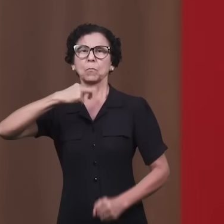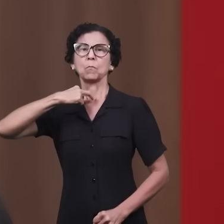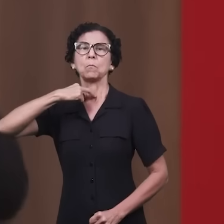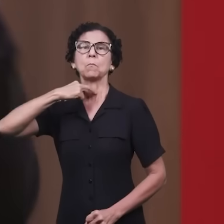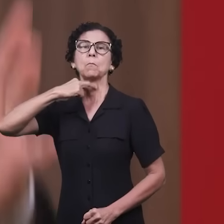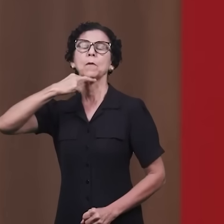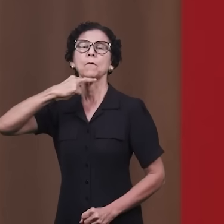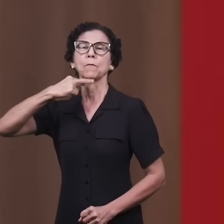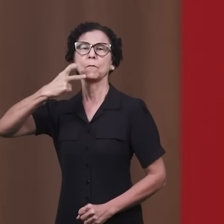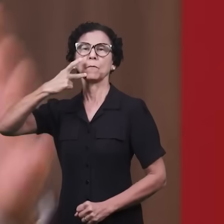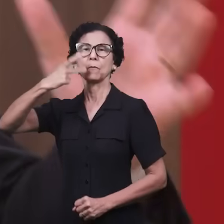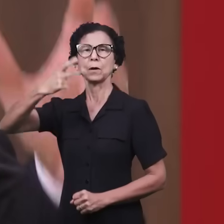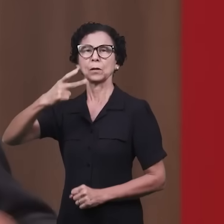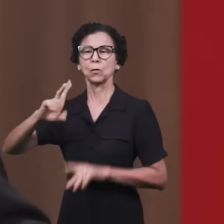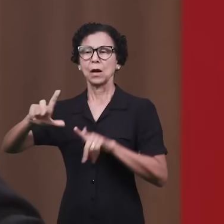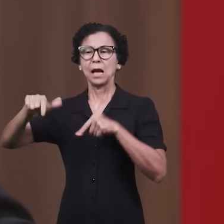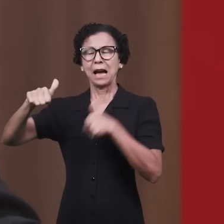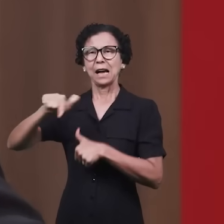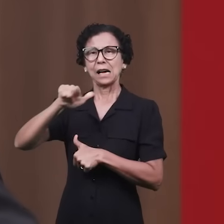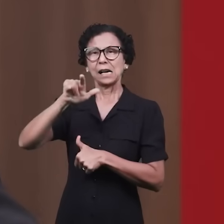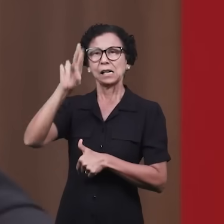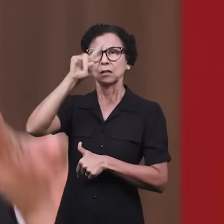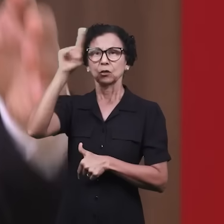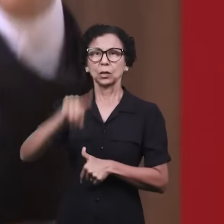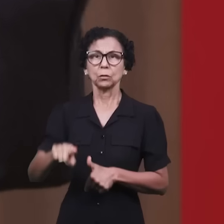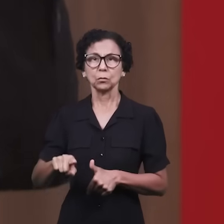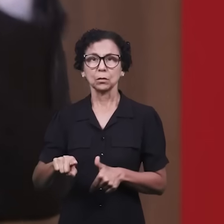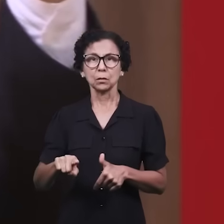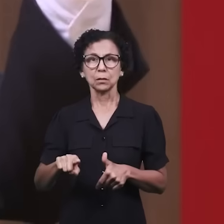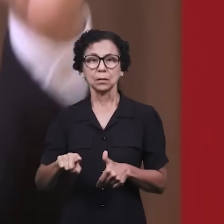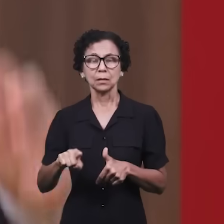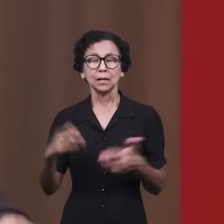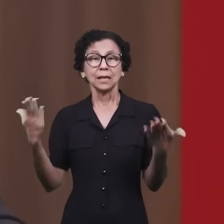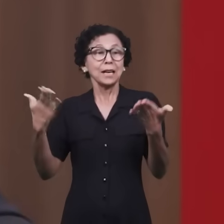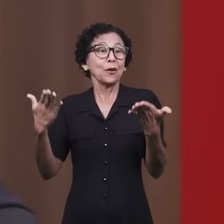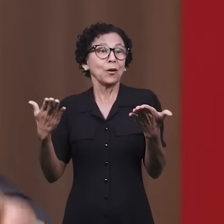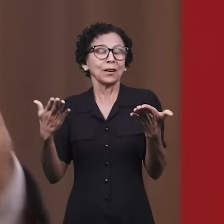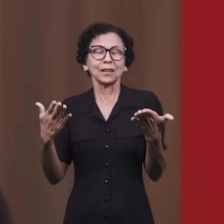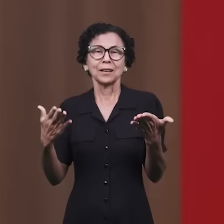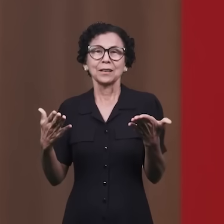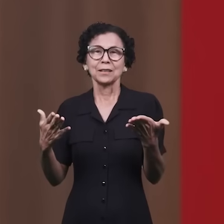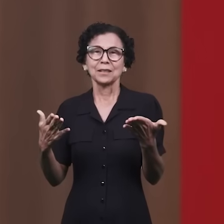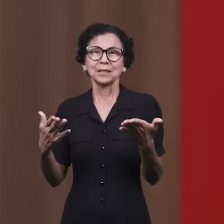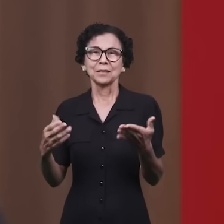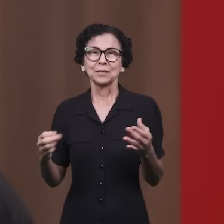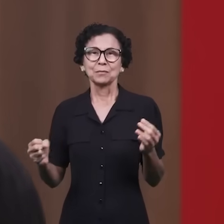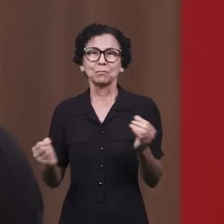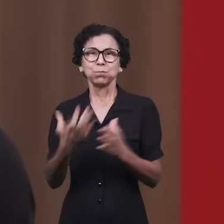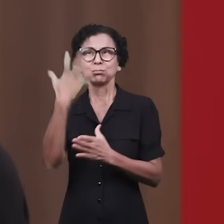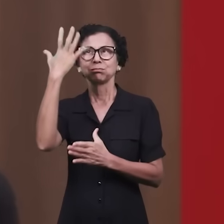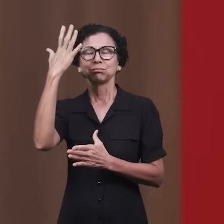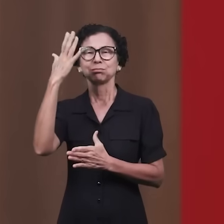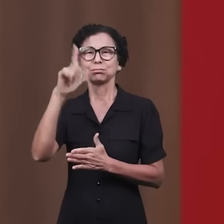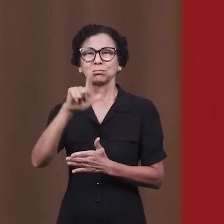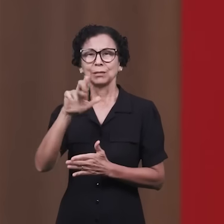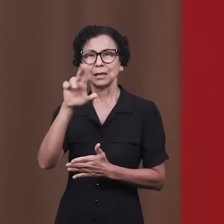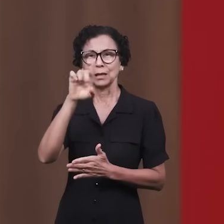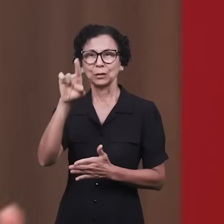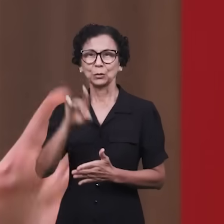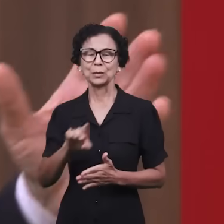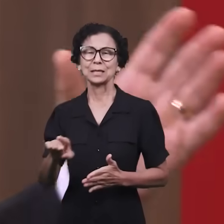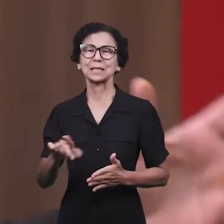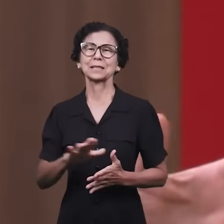luz, quer dizer, o nada estremeceu. O que eu faço agora, o nada? Agora, meu amigo, a luz vai aparecer, porque o poder da palavra fez que do nada a luz